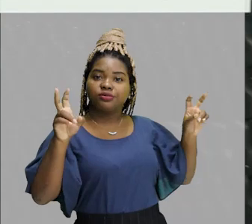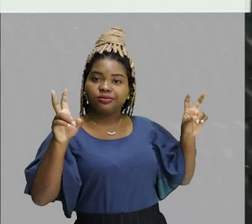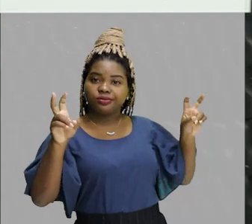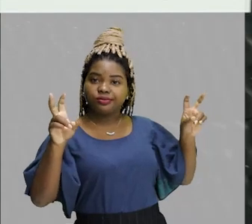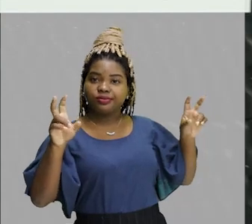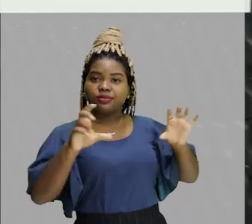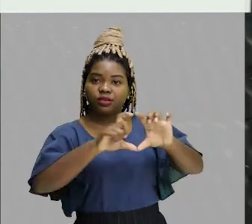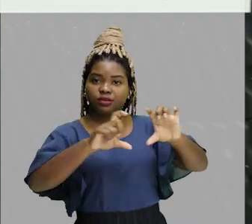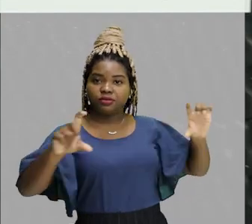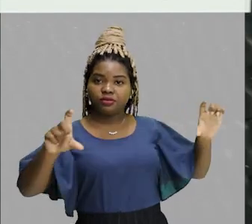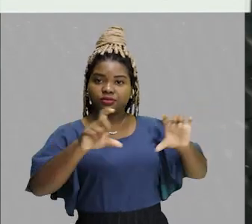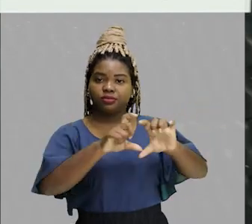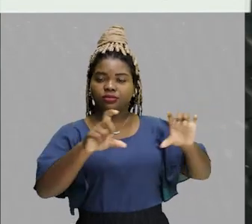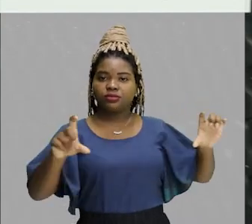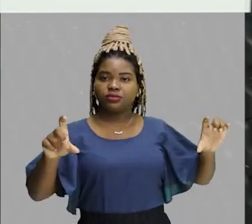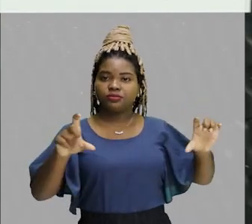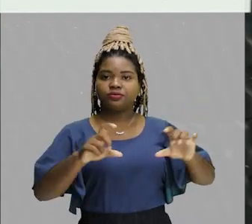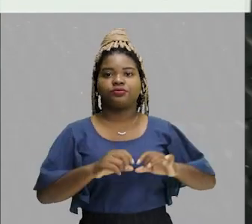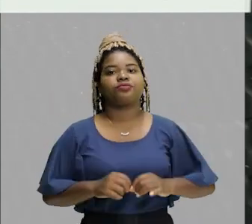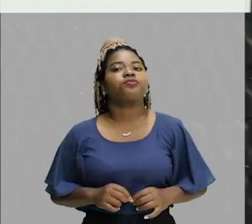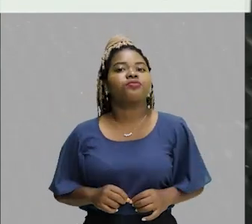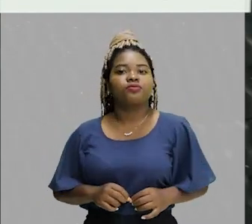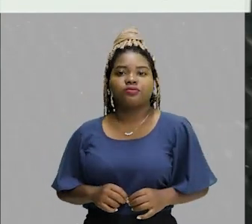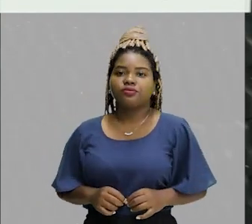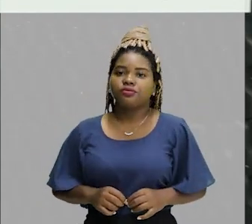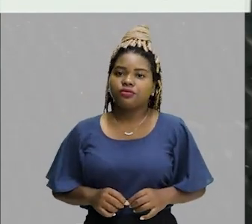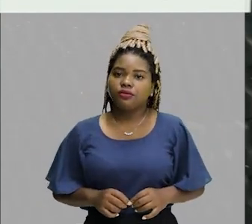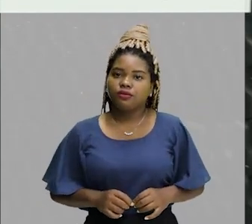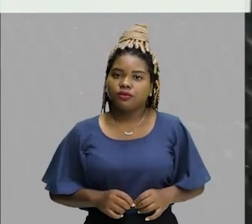tá? Ali Sócrates